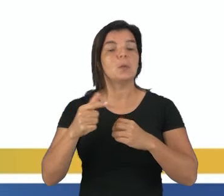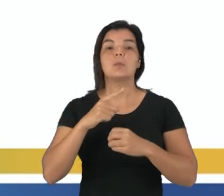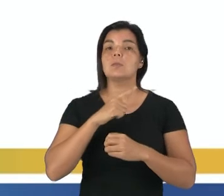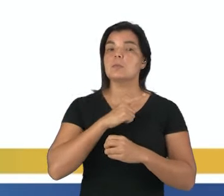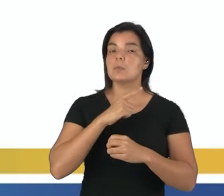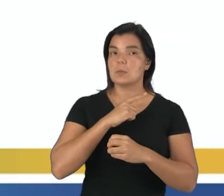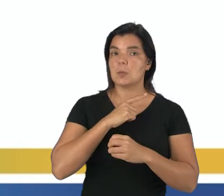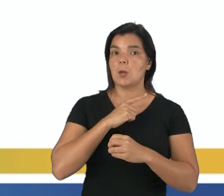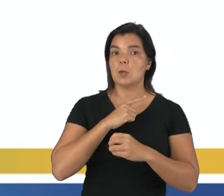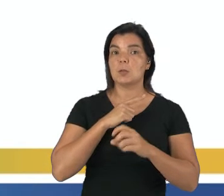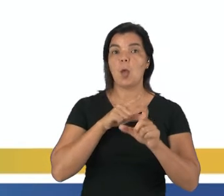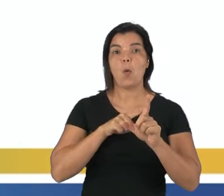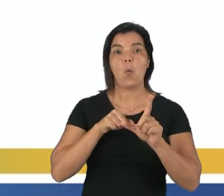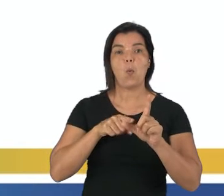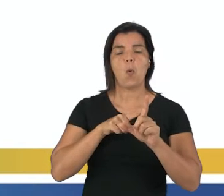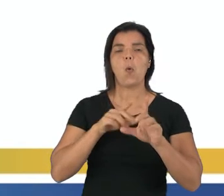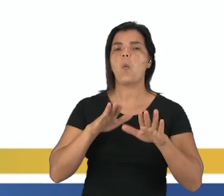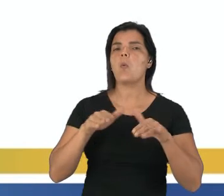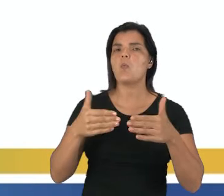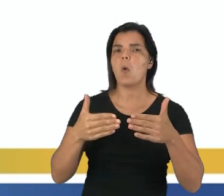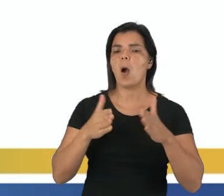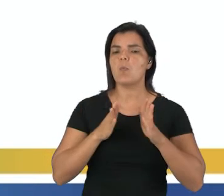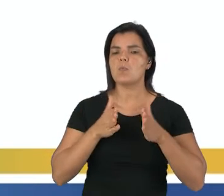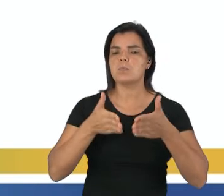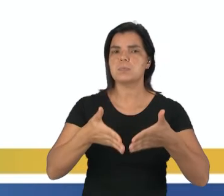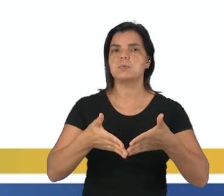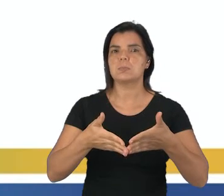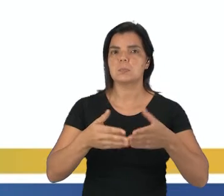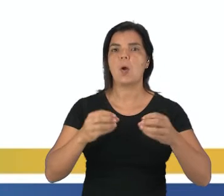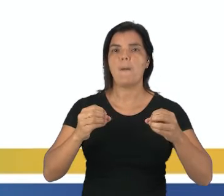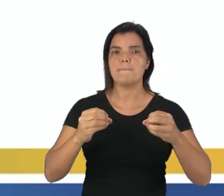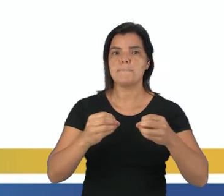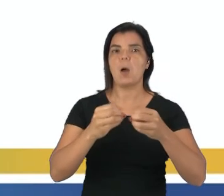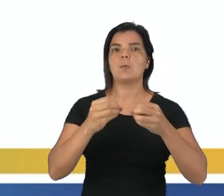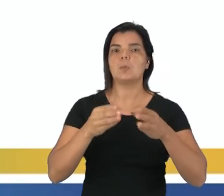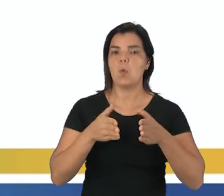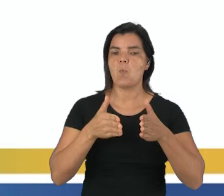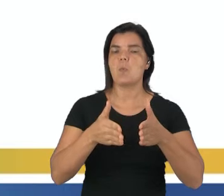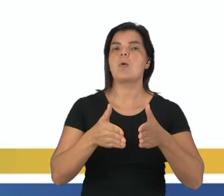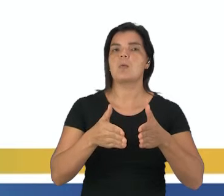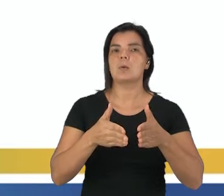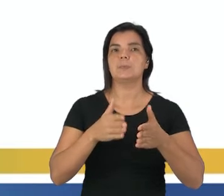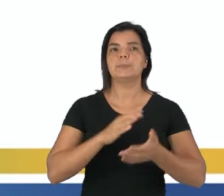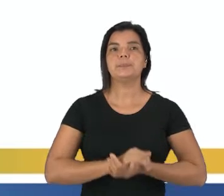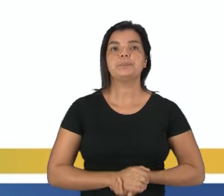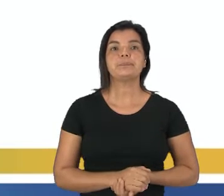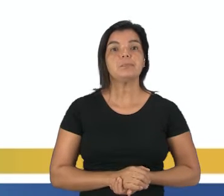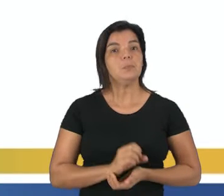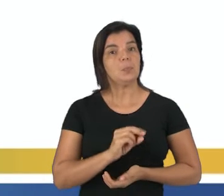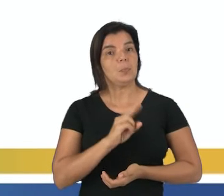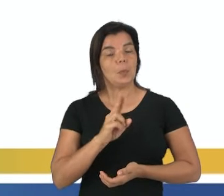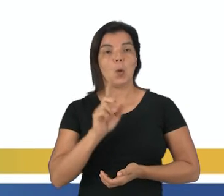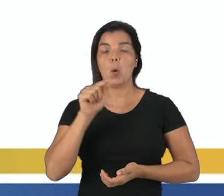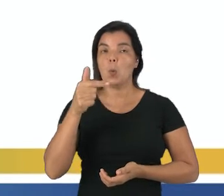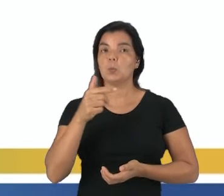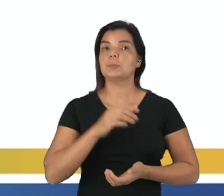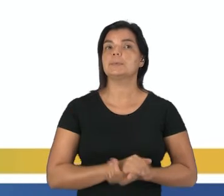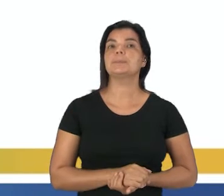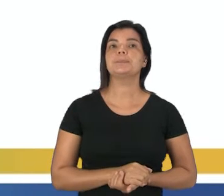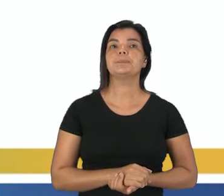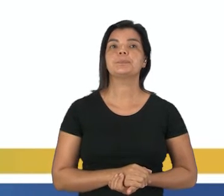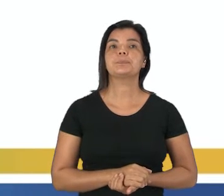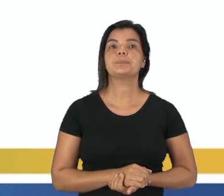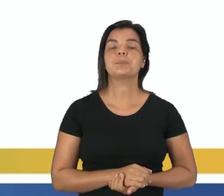tem ali um ângulo, né? E qual vai ser a direção que essas bolinhas vão, né? A partir desse ângulo. Ou então outra aplicação